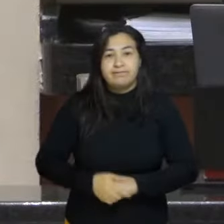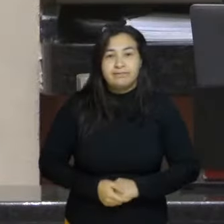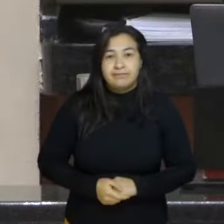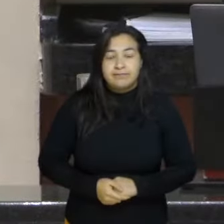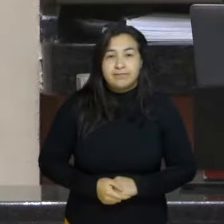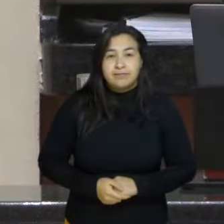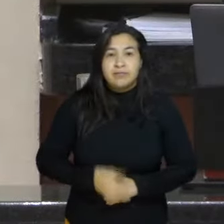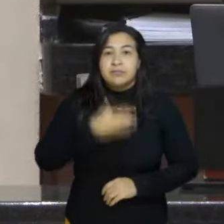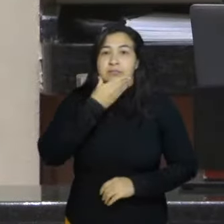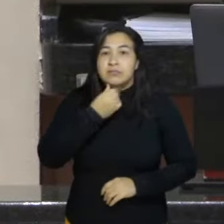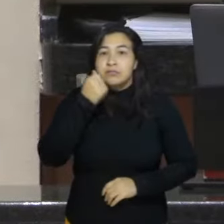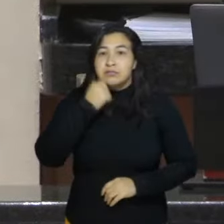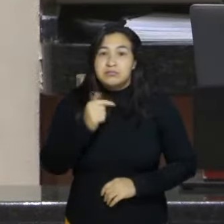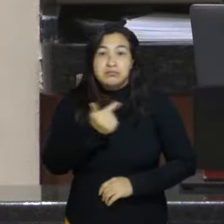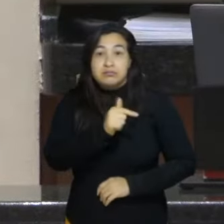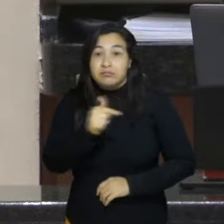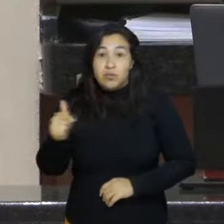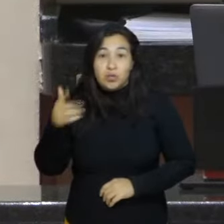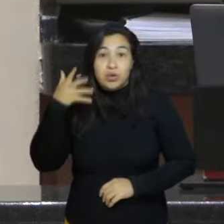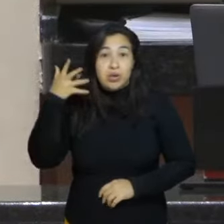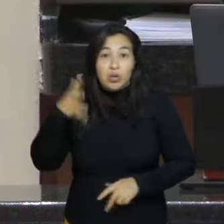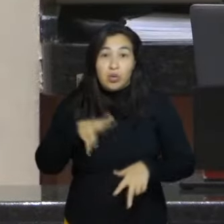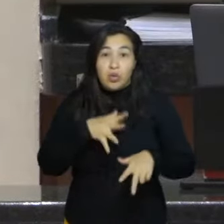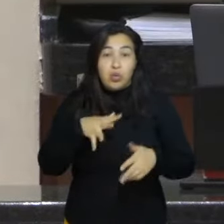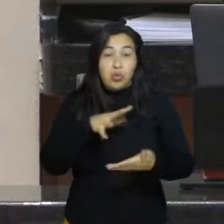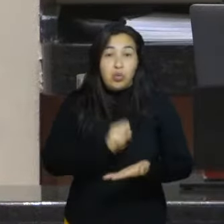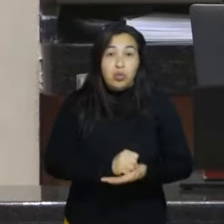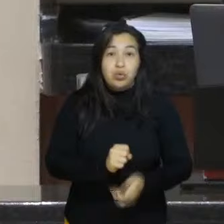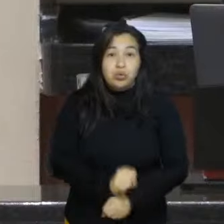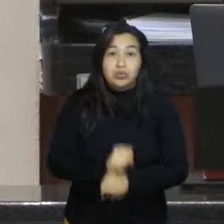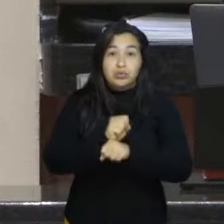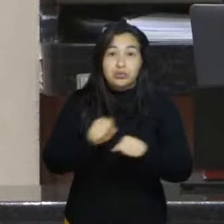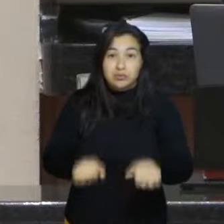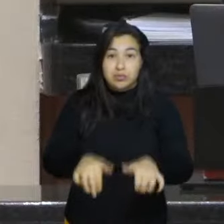senhores, não havendo mais oradores inscritos, suspendo a presente